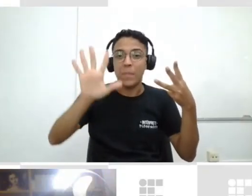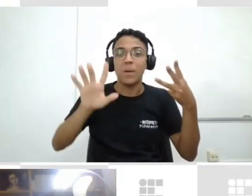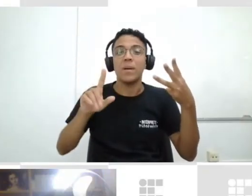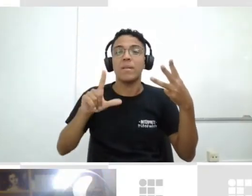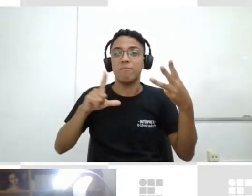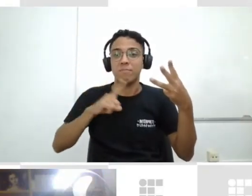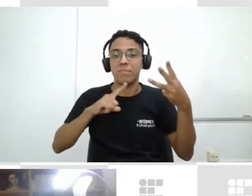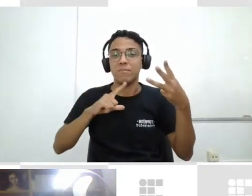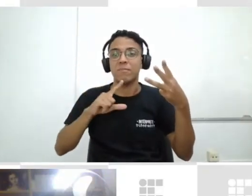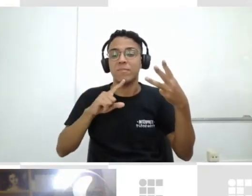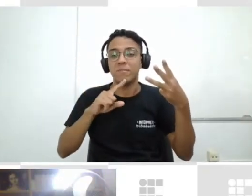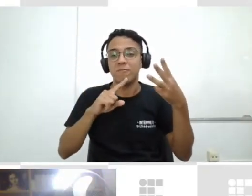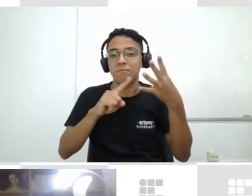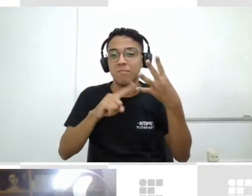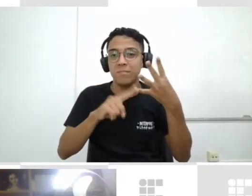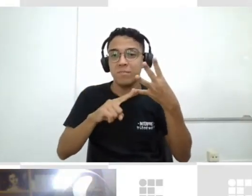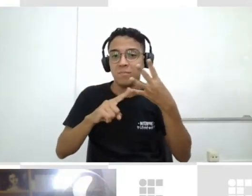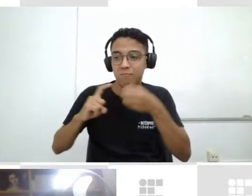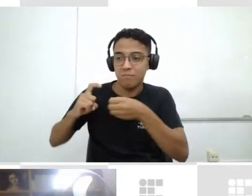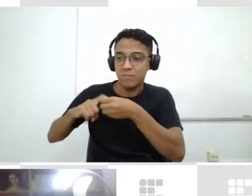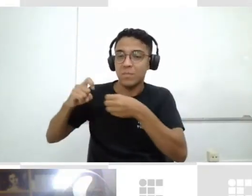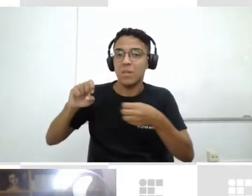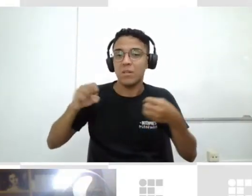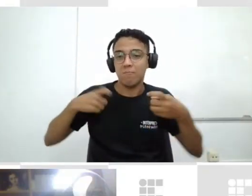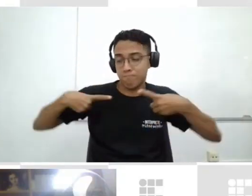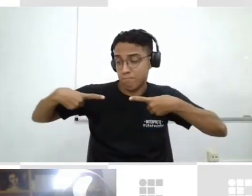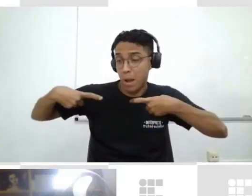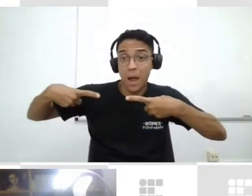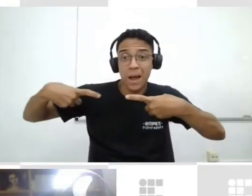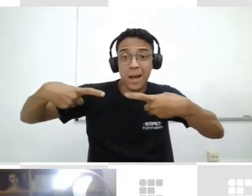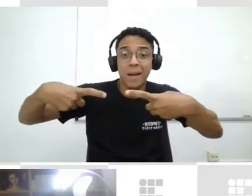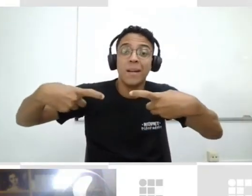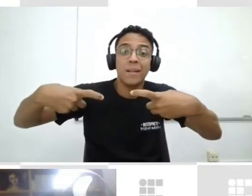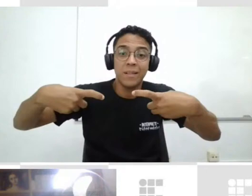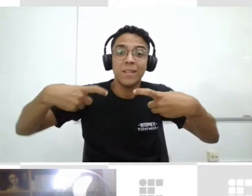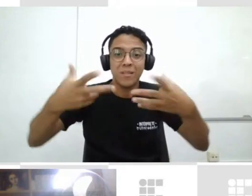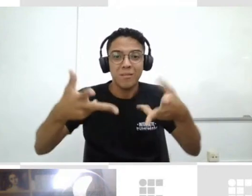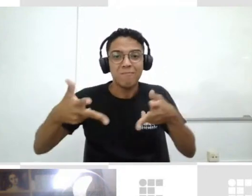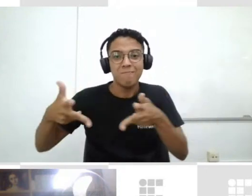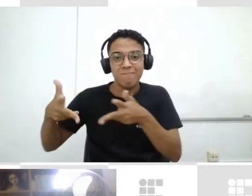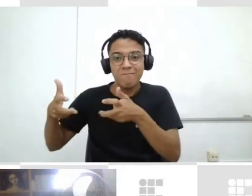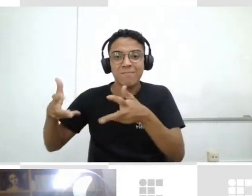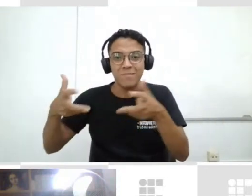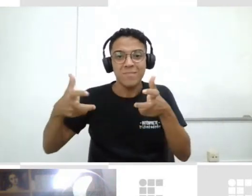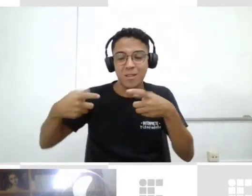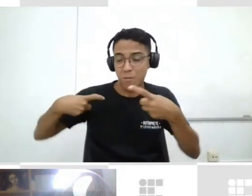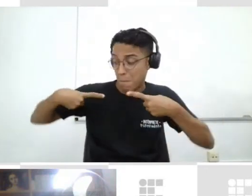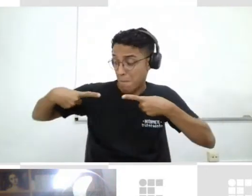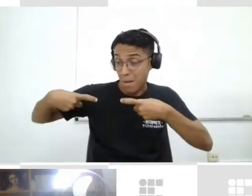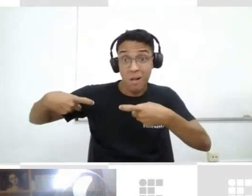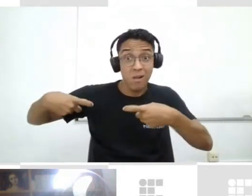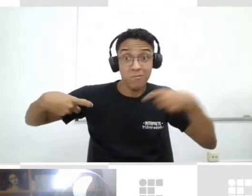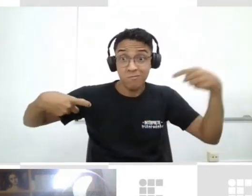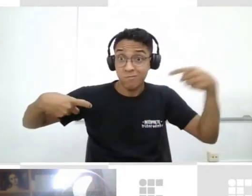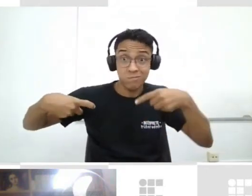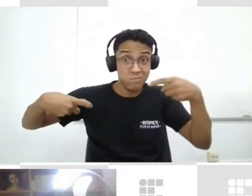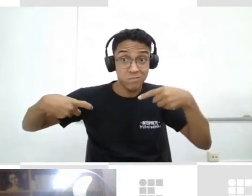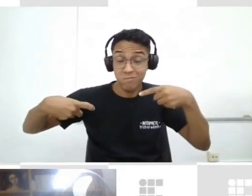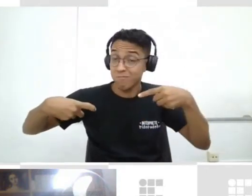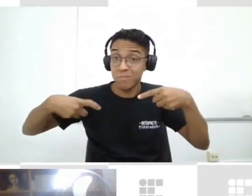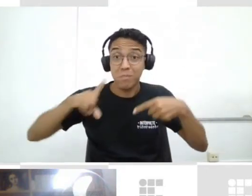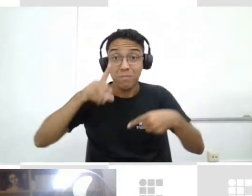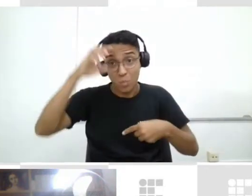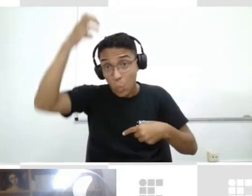guerra em quarto lugar. E a Rússia em quinto. Então você percebe que a guerra é um grande acelerador